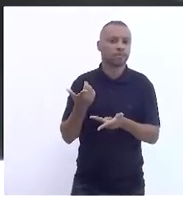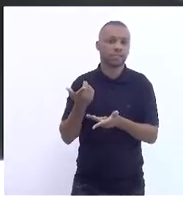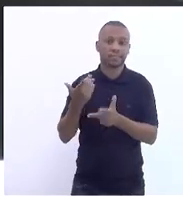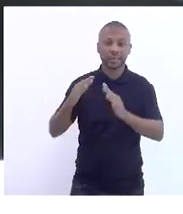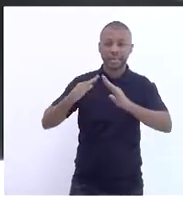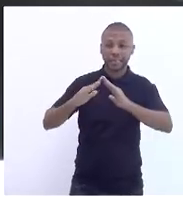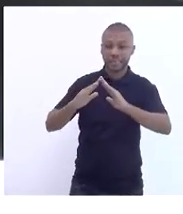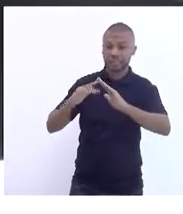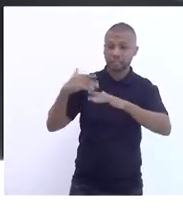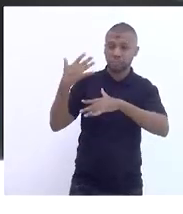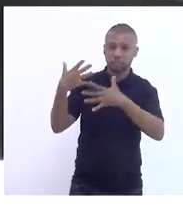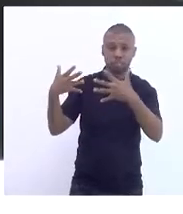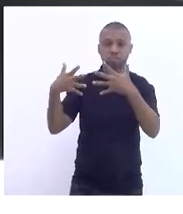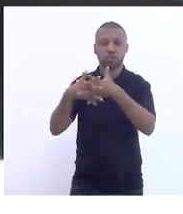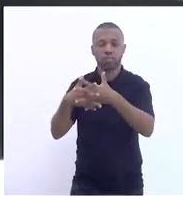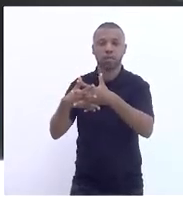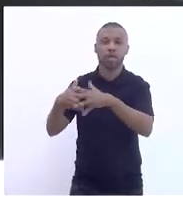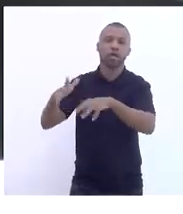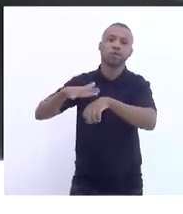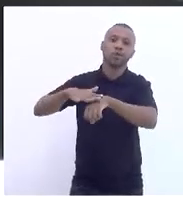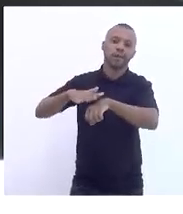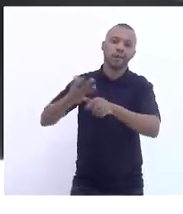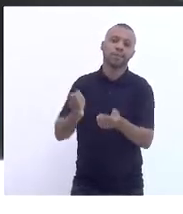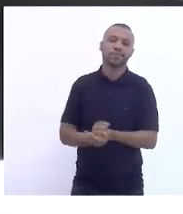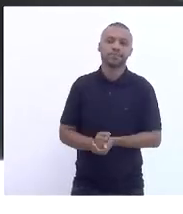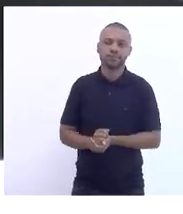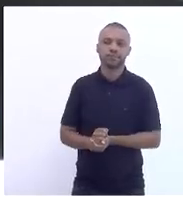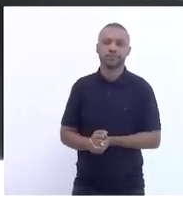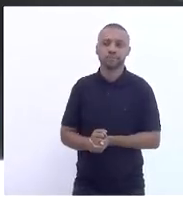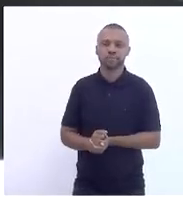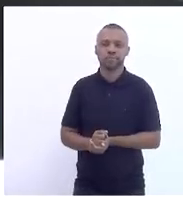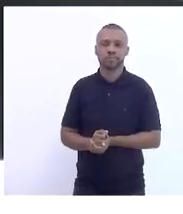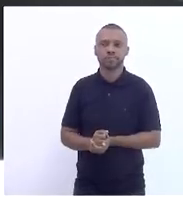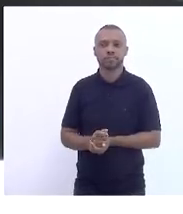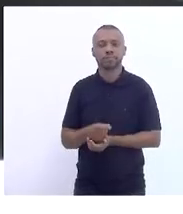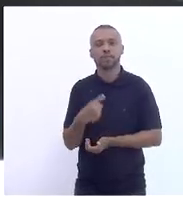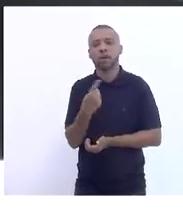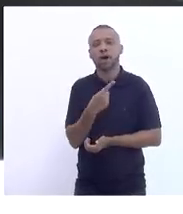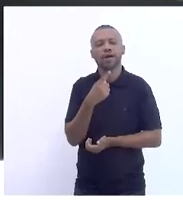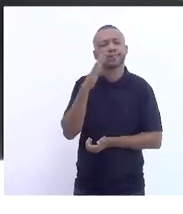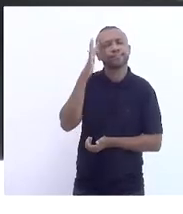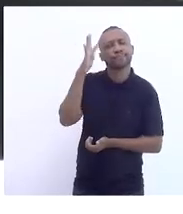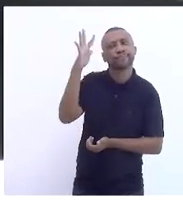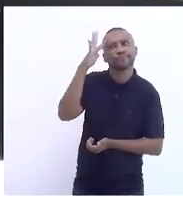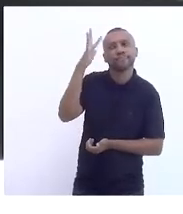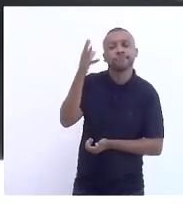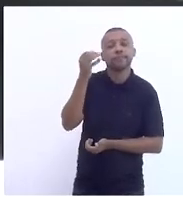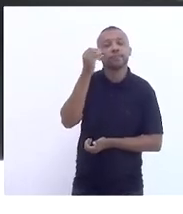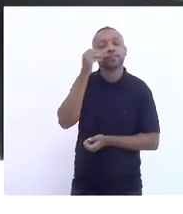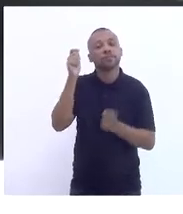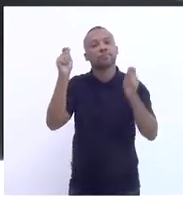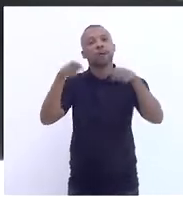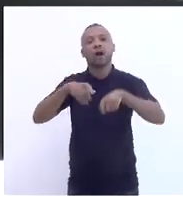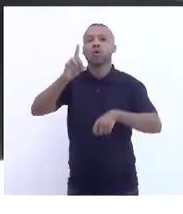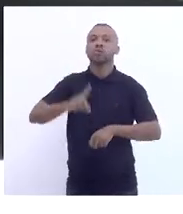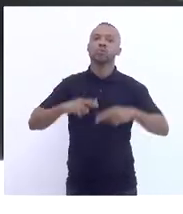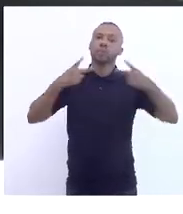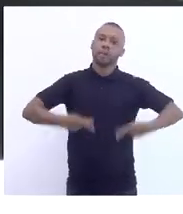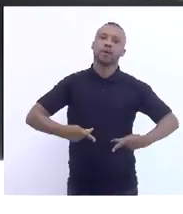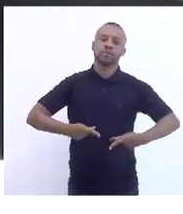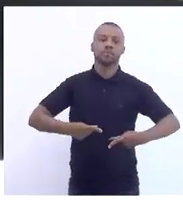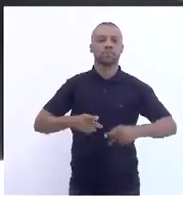de salubridade aí a gente veria né de fato os direitos humanos